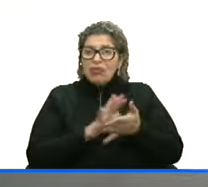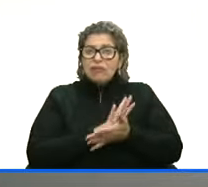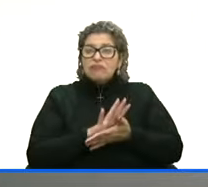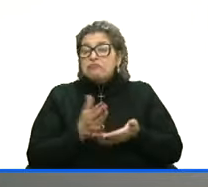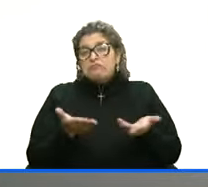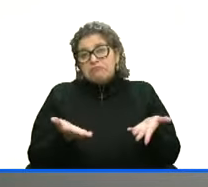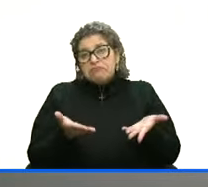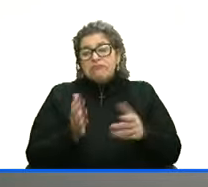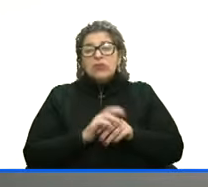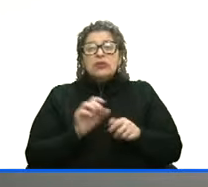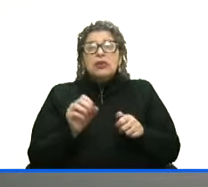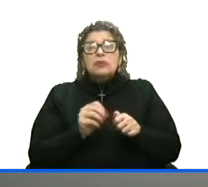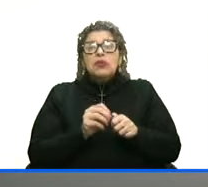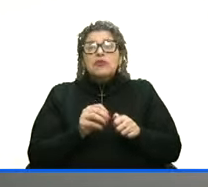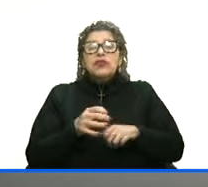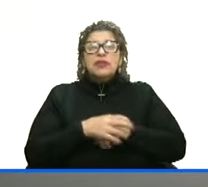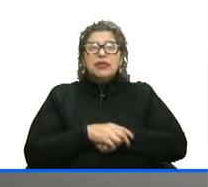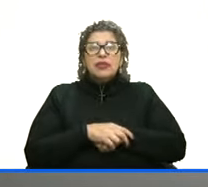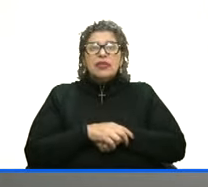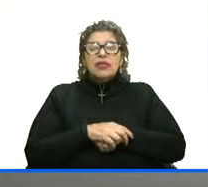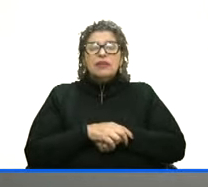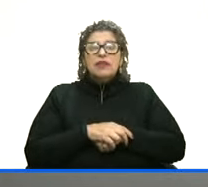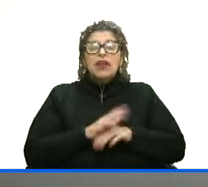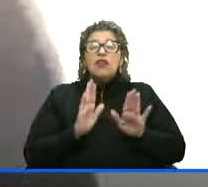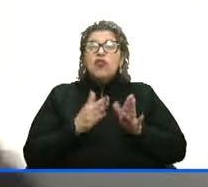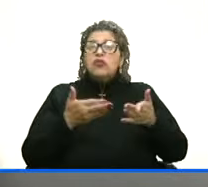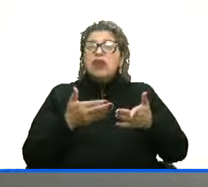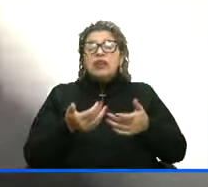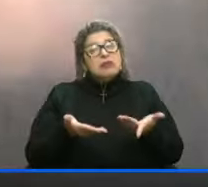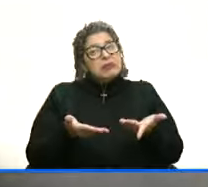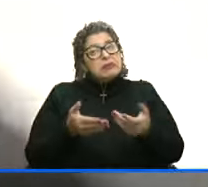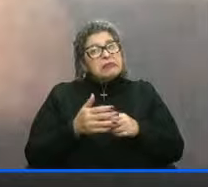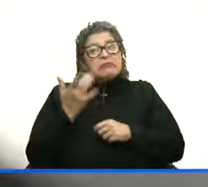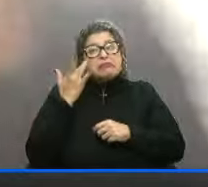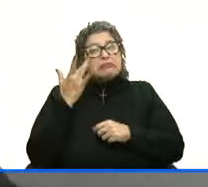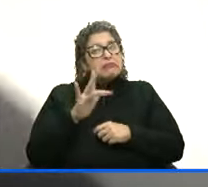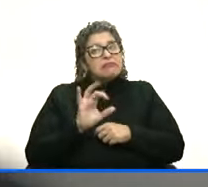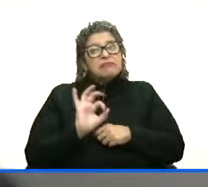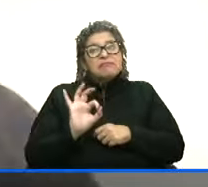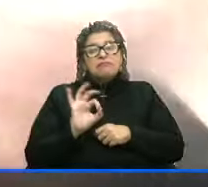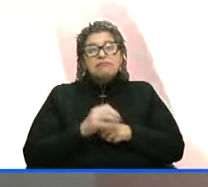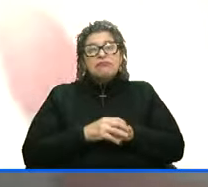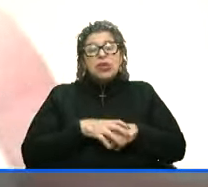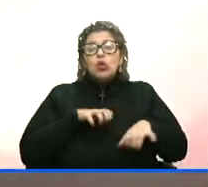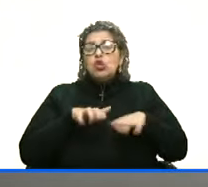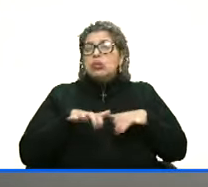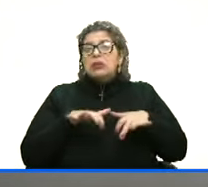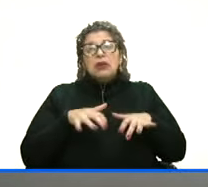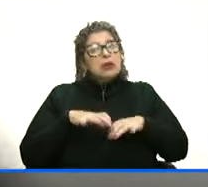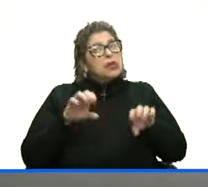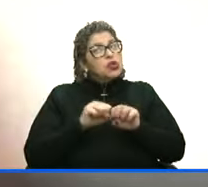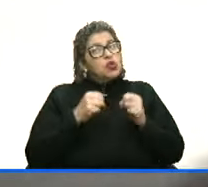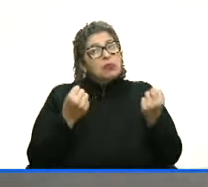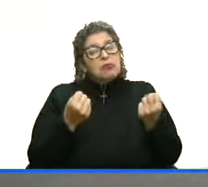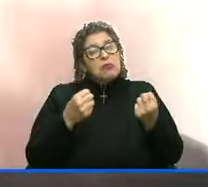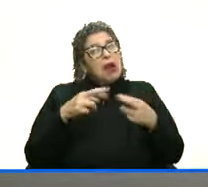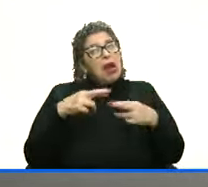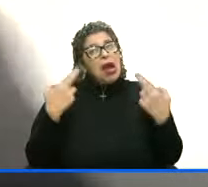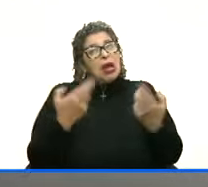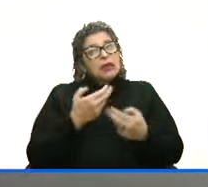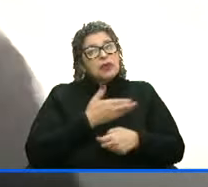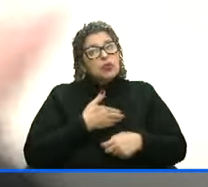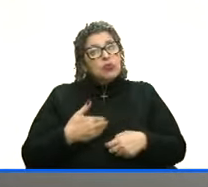sei o que, que se pode fazer a respeito disso, Sofia, porque eu não sei a dinâmica de uma audiência pública, mas acho que,